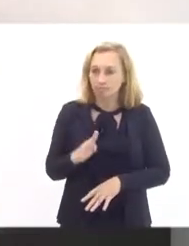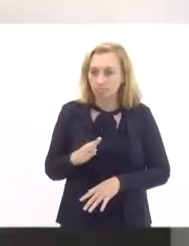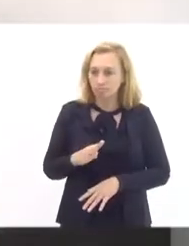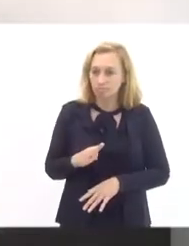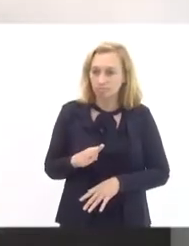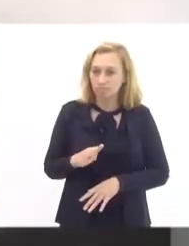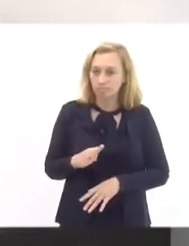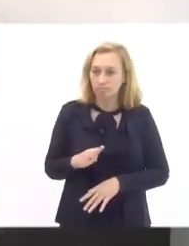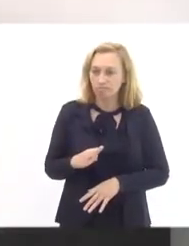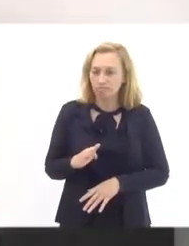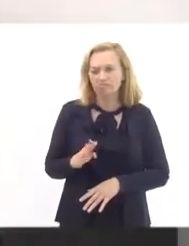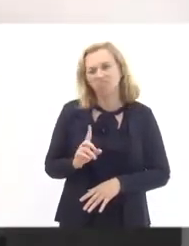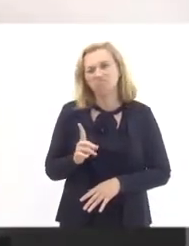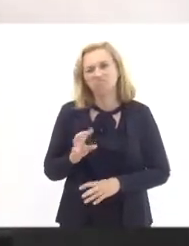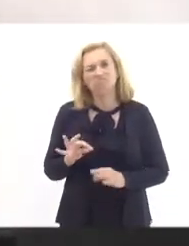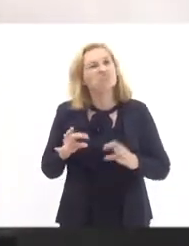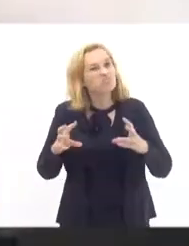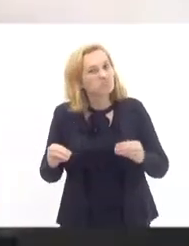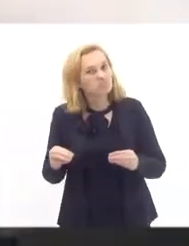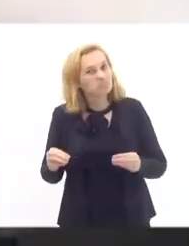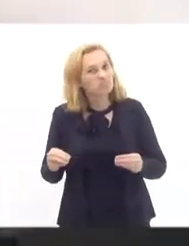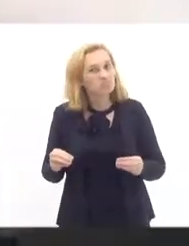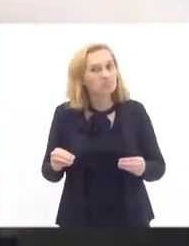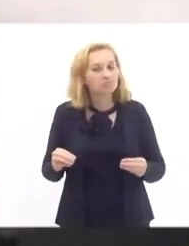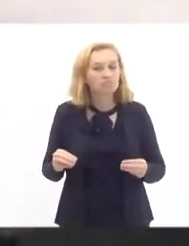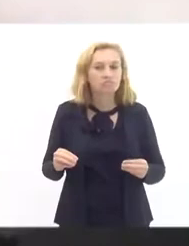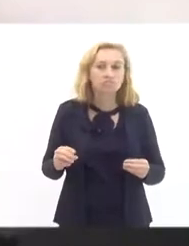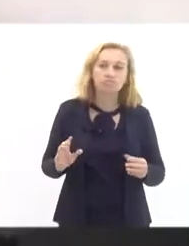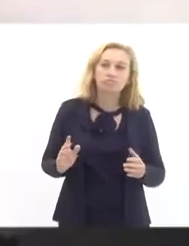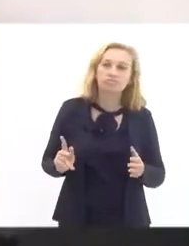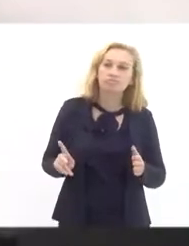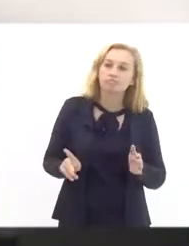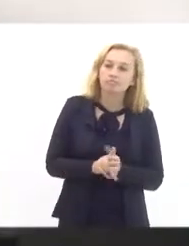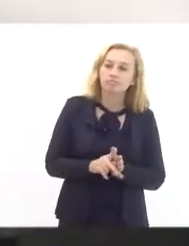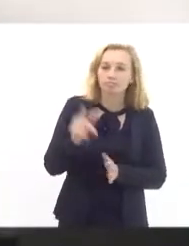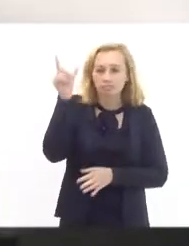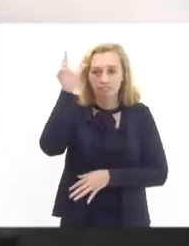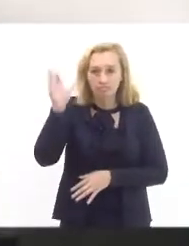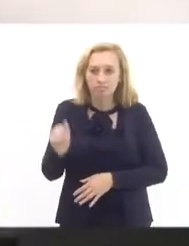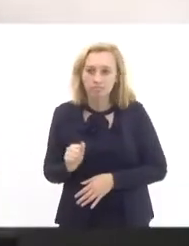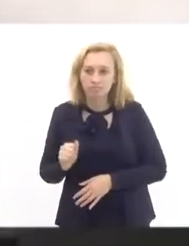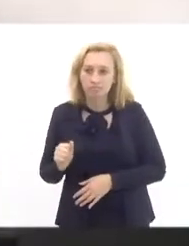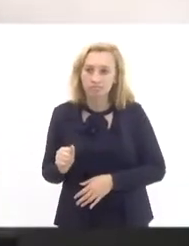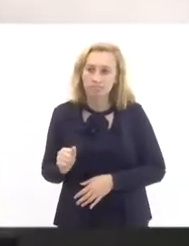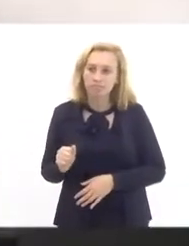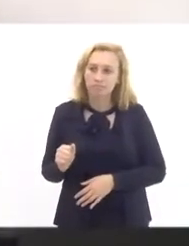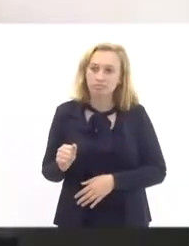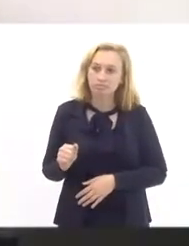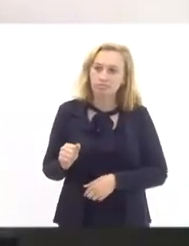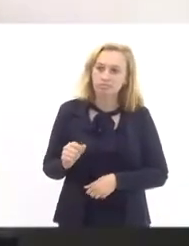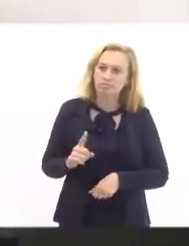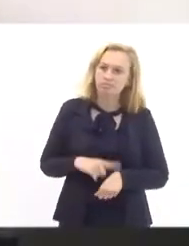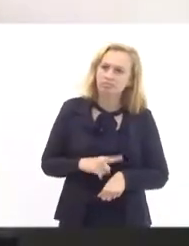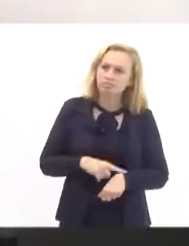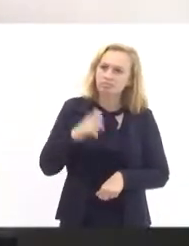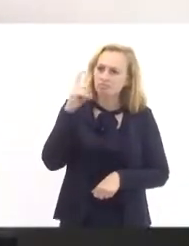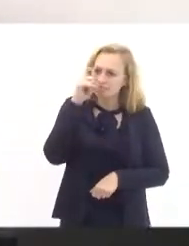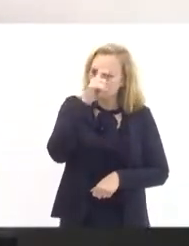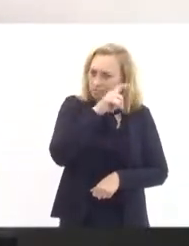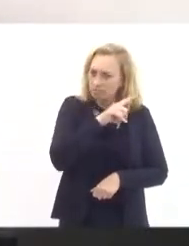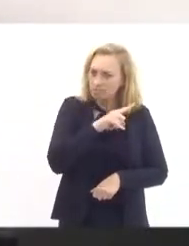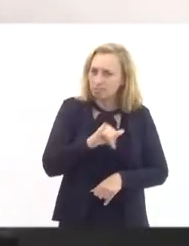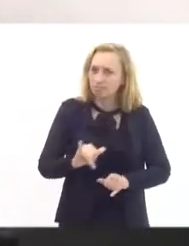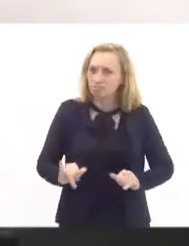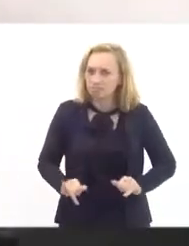não são, todos têm algum pé na África, né? Ela nos recorda momentos duros e ruins